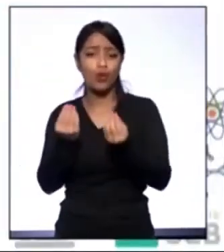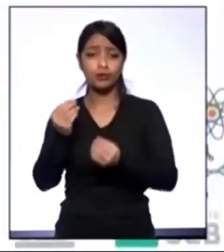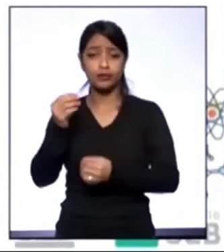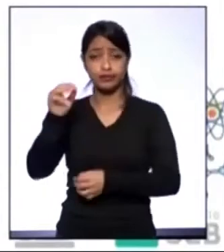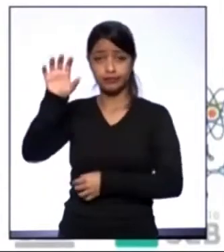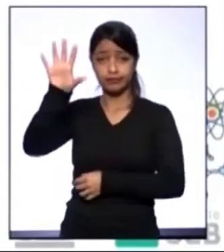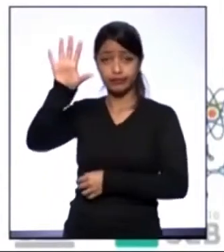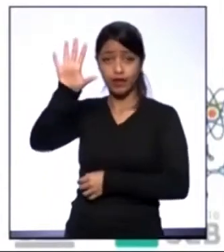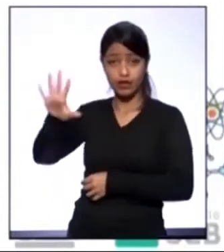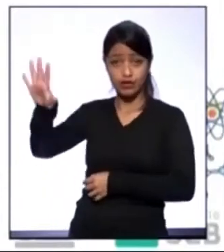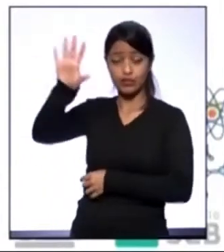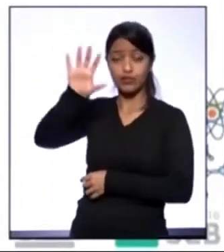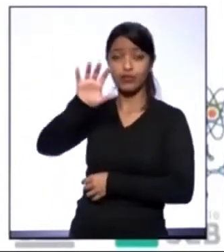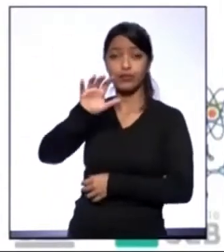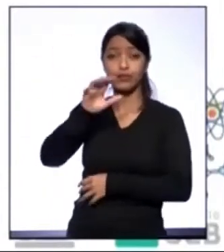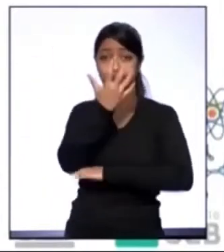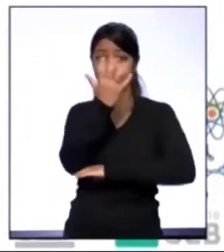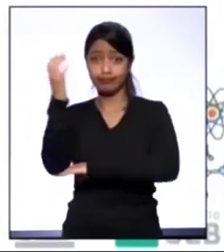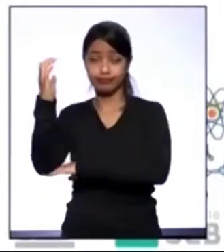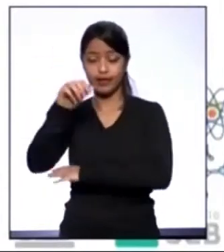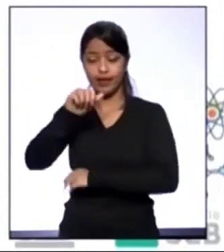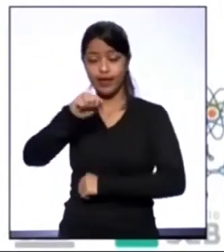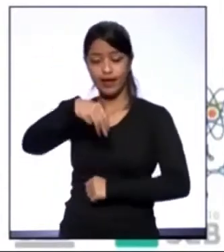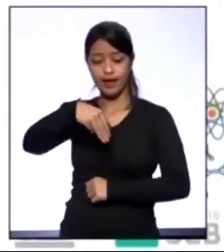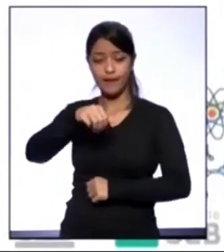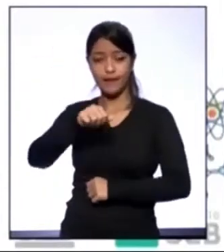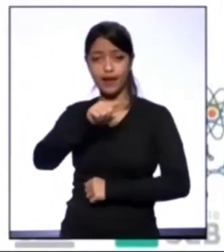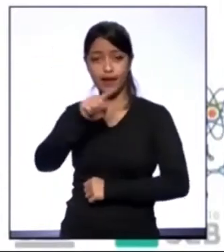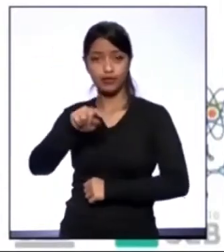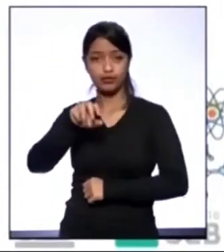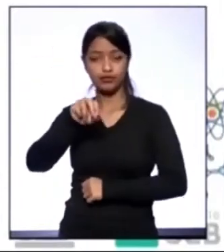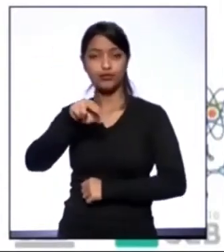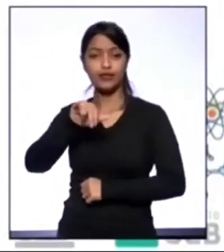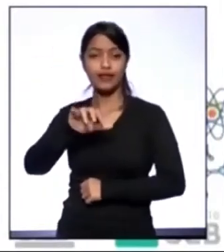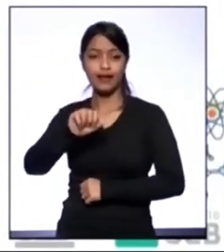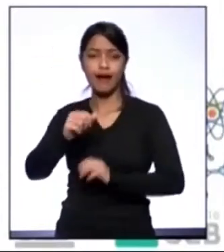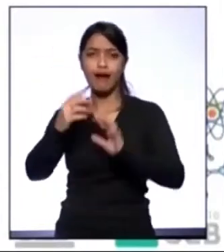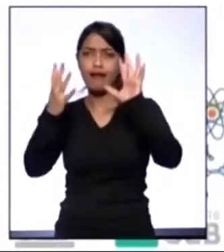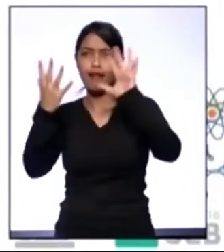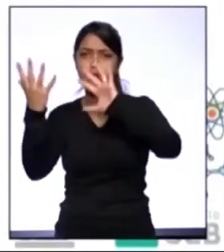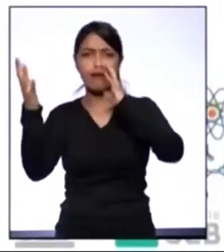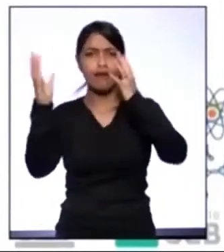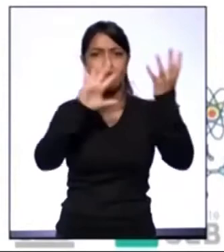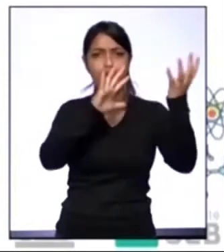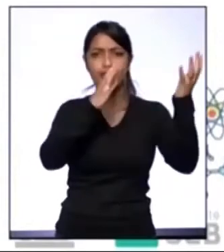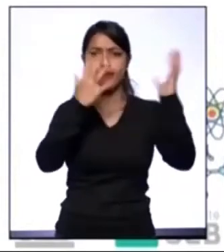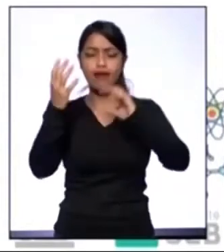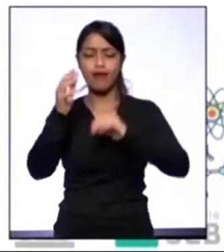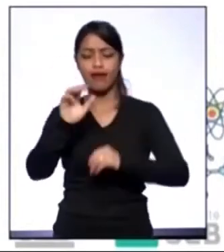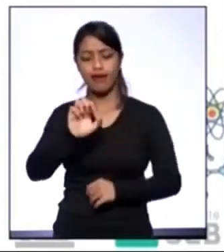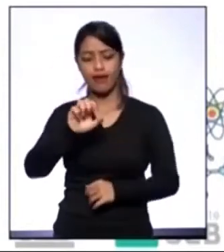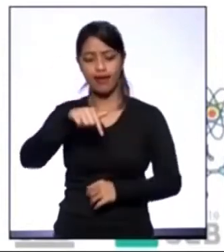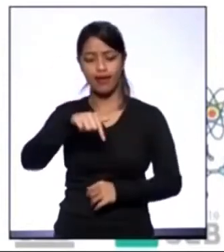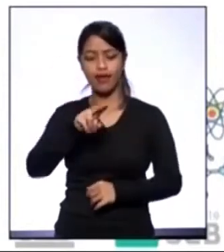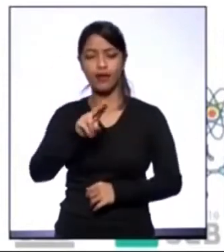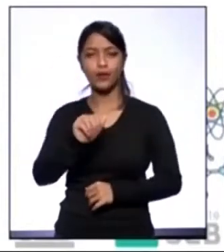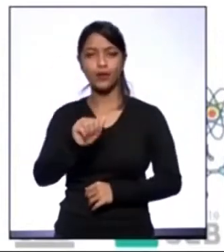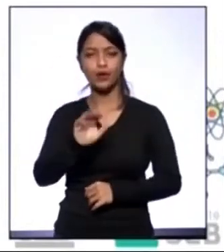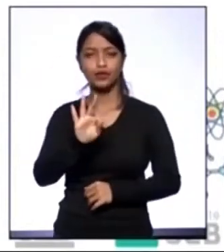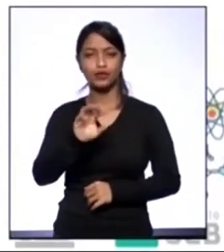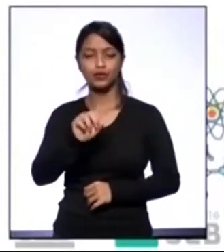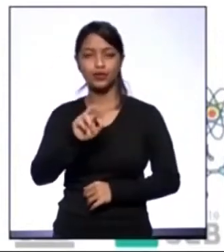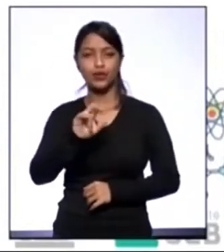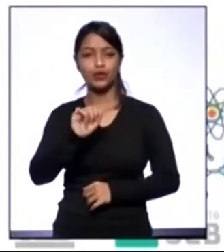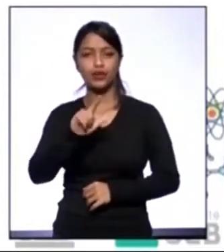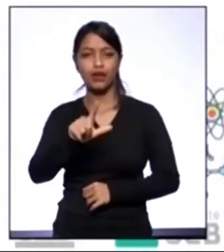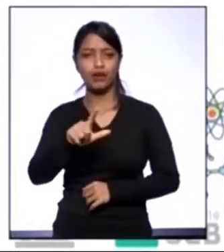amazônica nós temos o clima equatorial. E o clima equatorial, galera, a gente pressupõe que ele seja quente e úmido. Muito